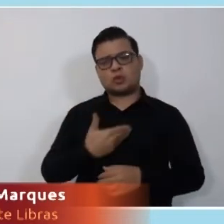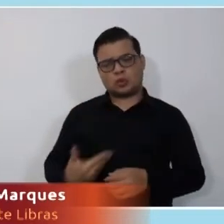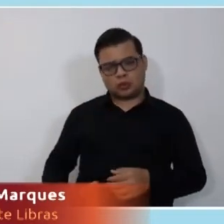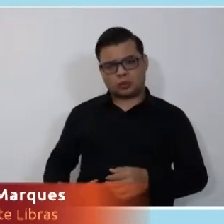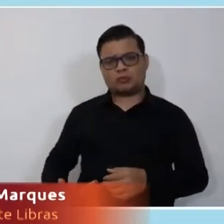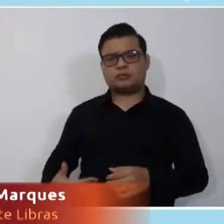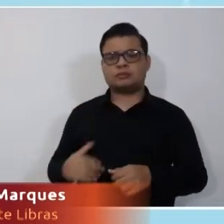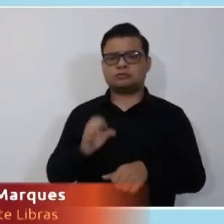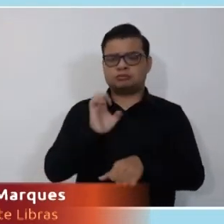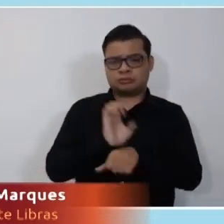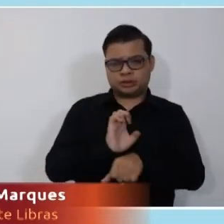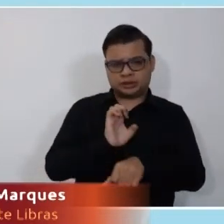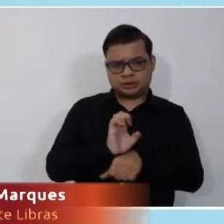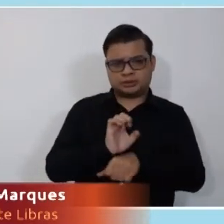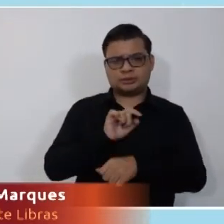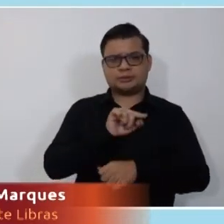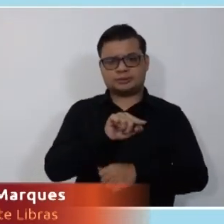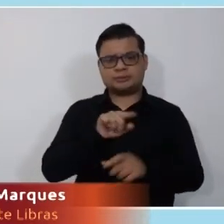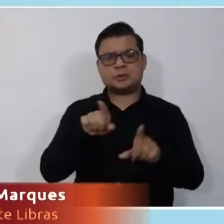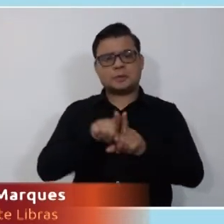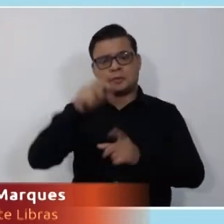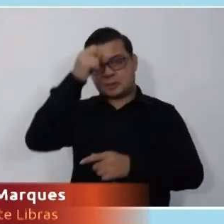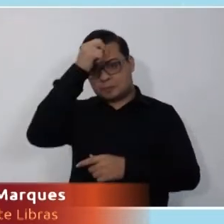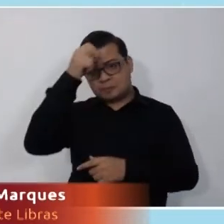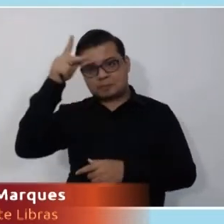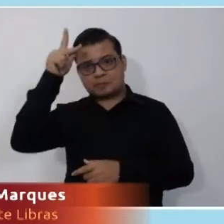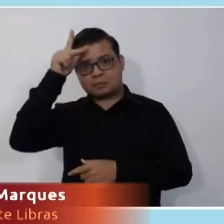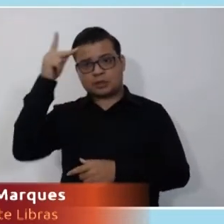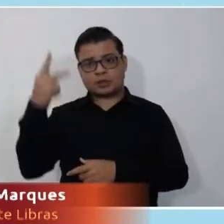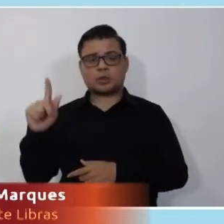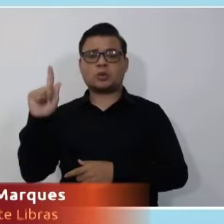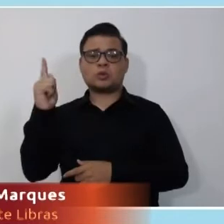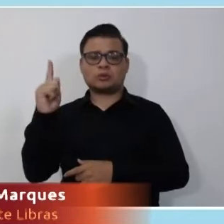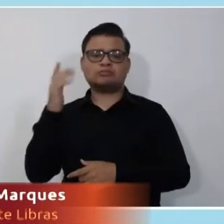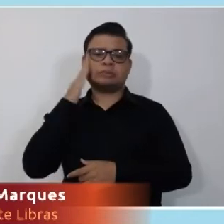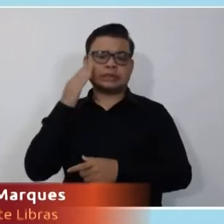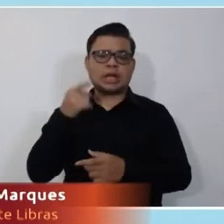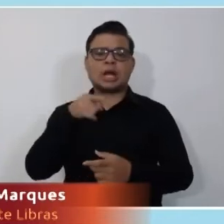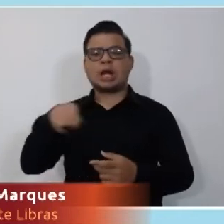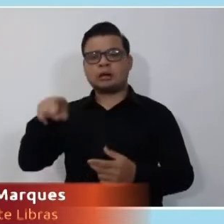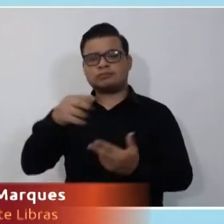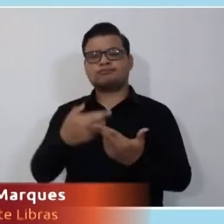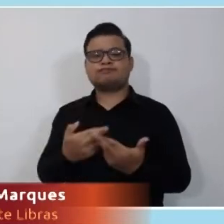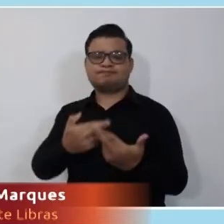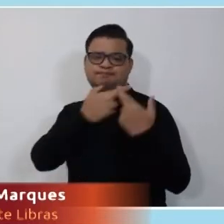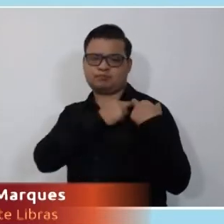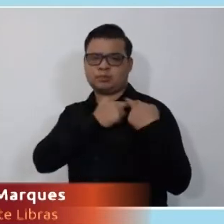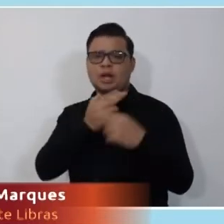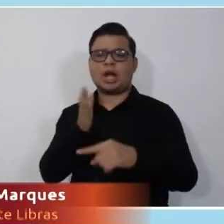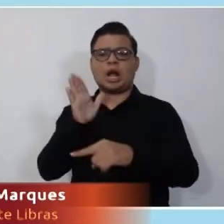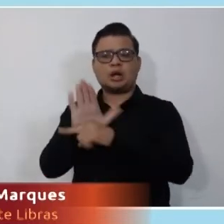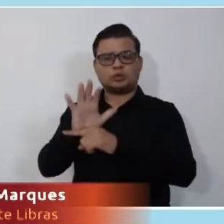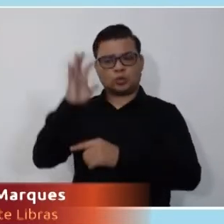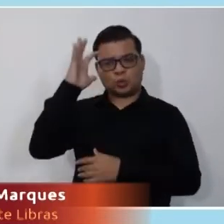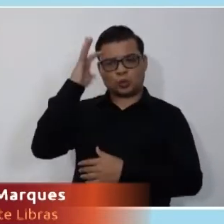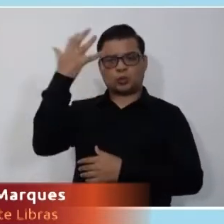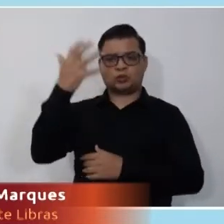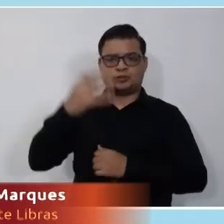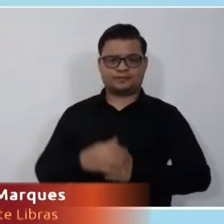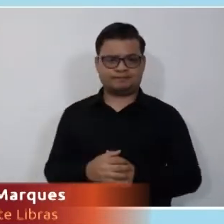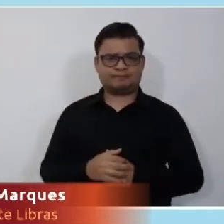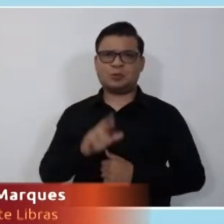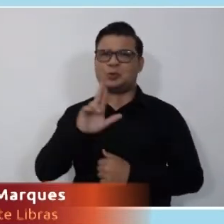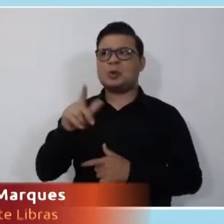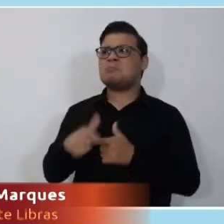de Goiânia resolveram assumir a responsabilidade de fazer parte da solução, e não de apenas deixar o problema para